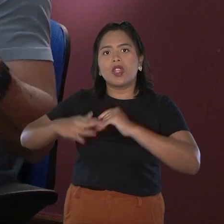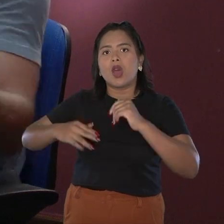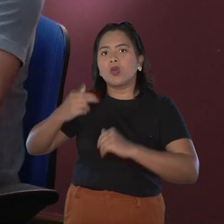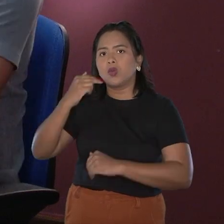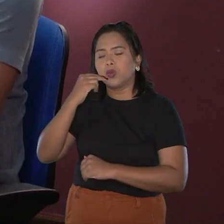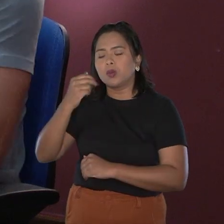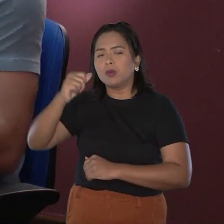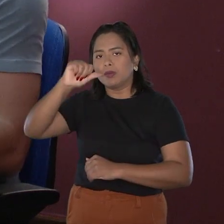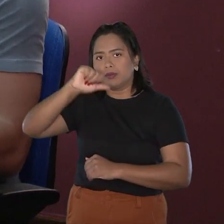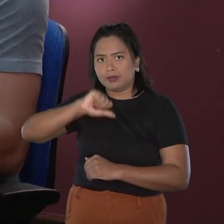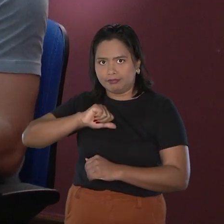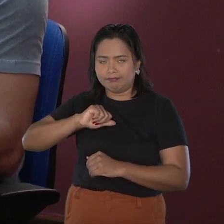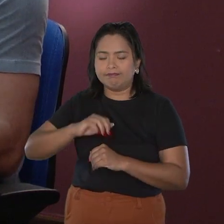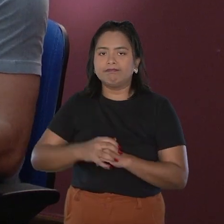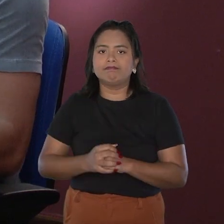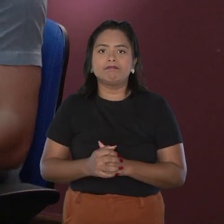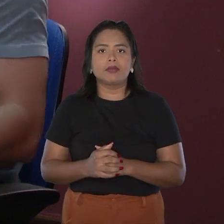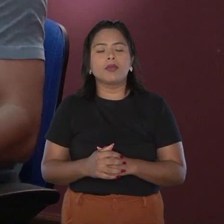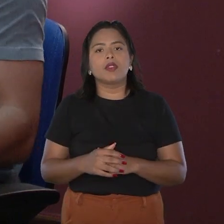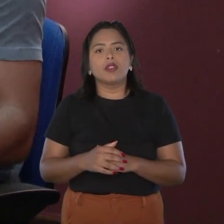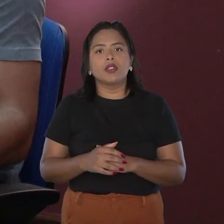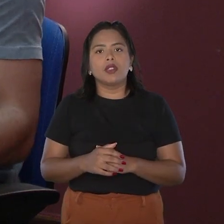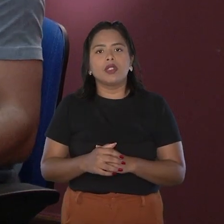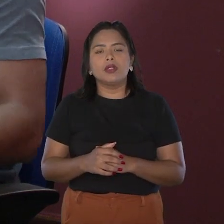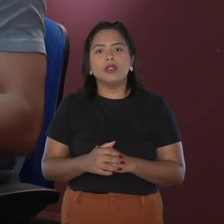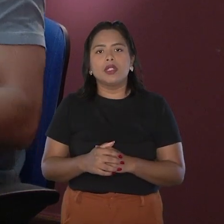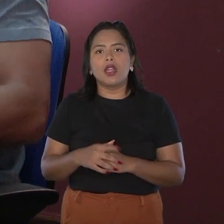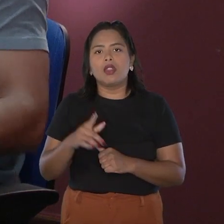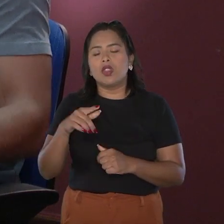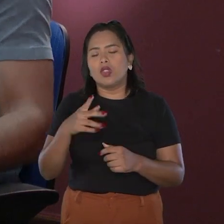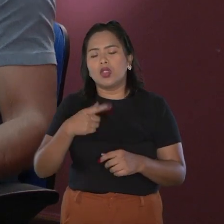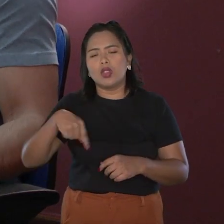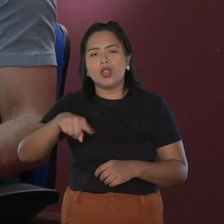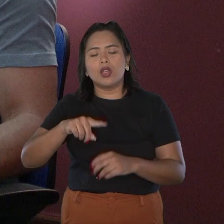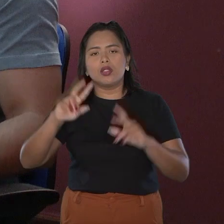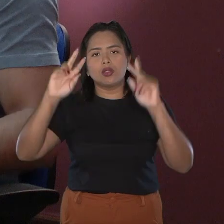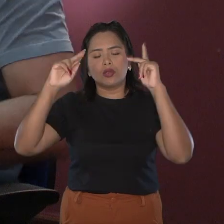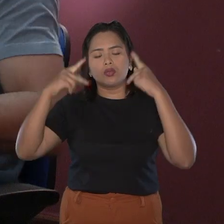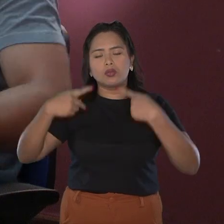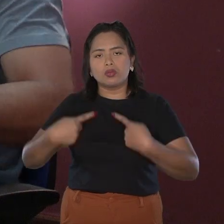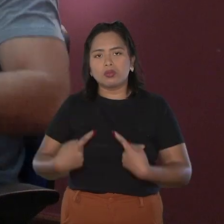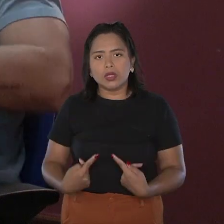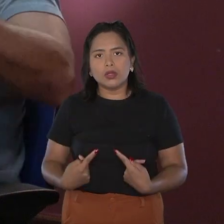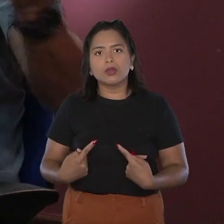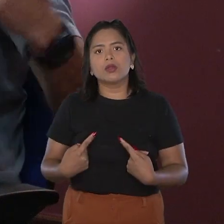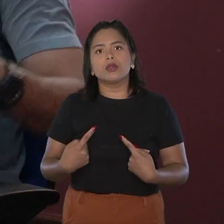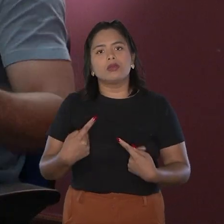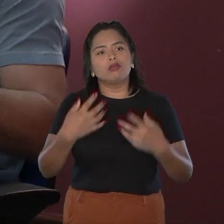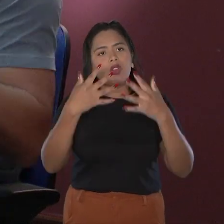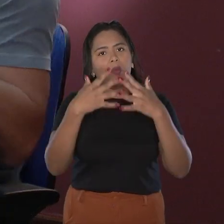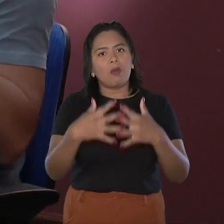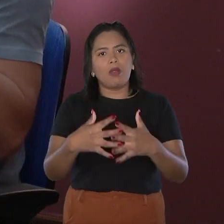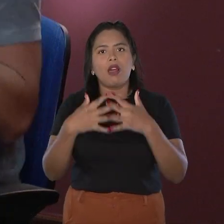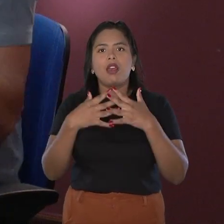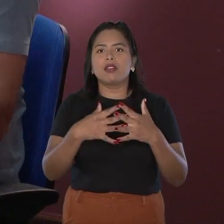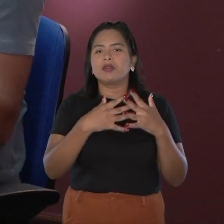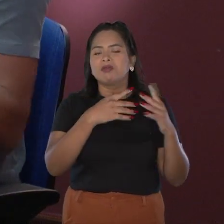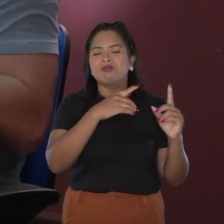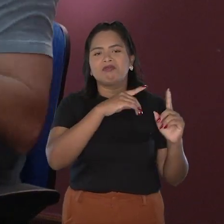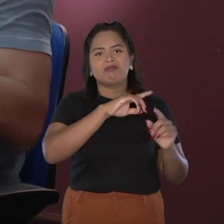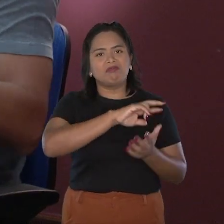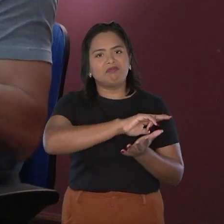precisar para avaliar o quadro no seu total né porque somos seres complexos humano é um ser complexo com suas multi dimensões então